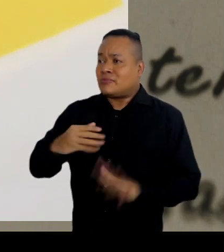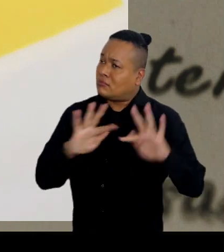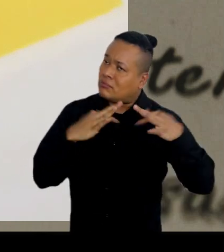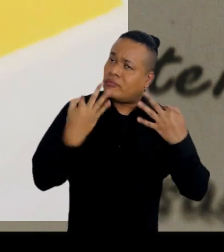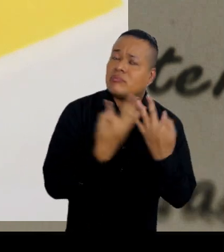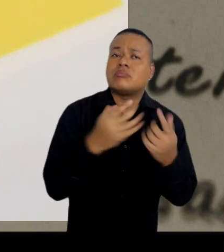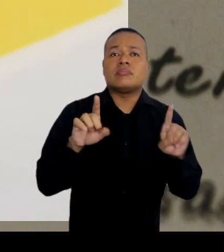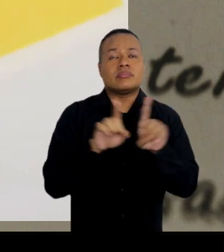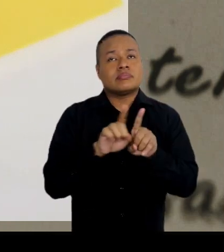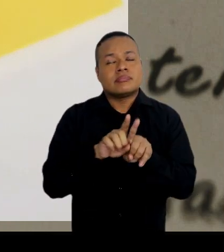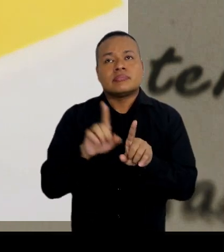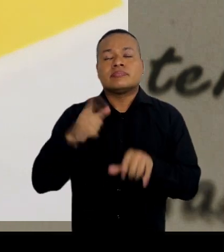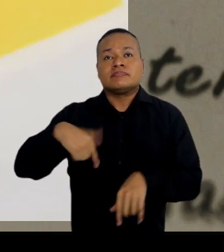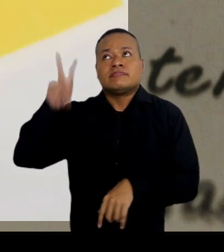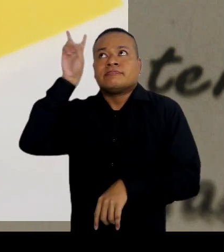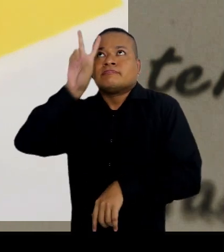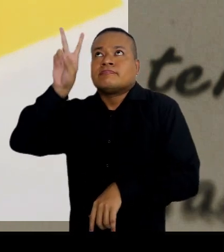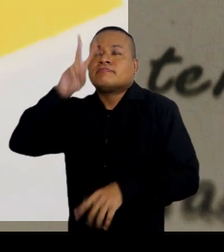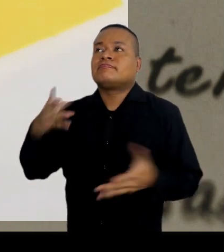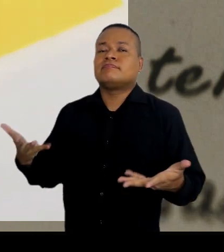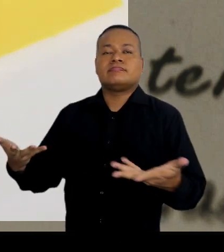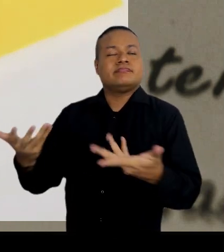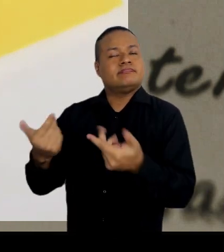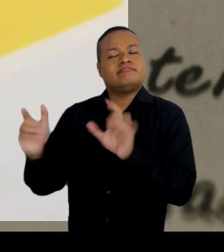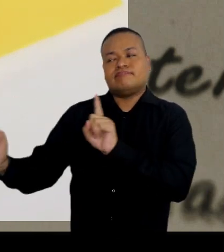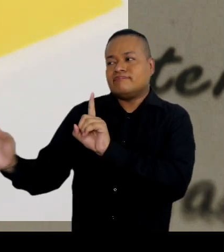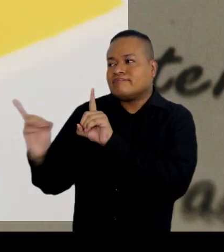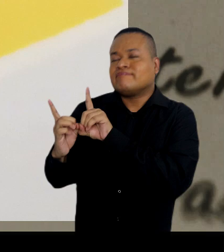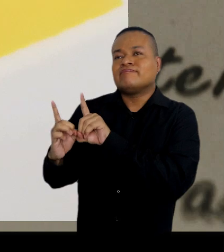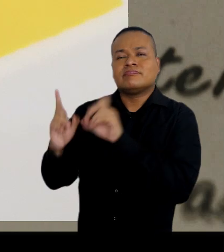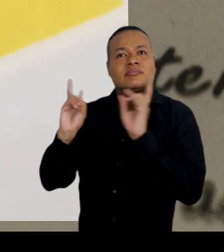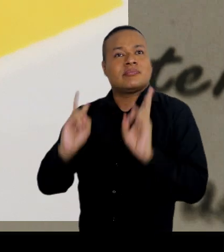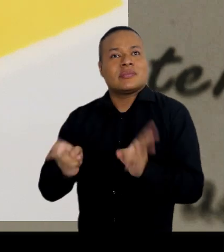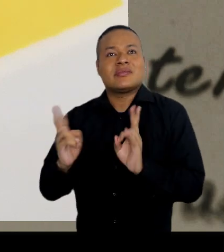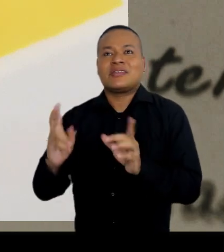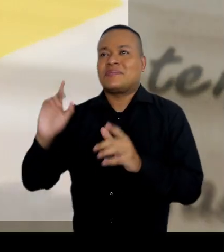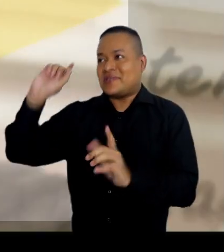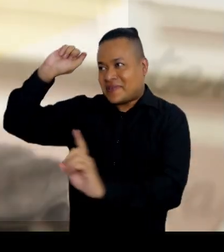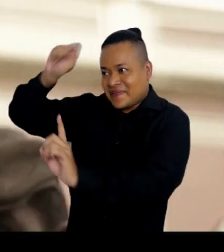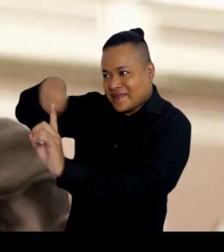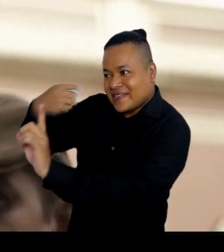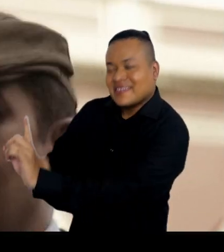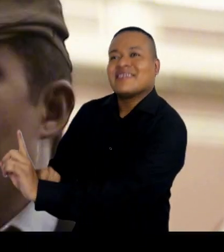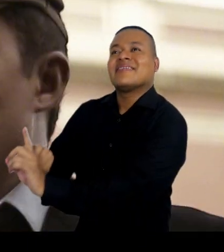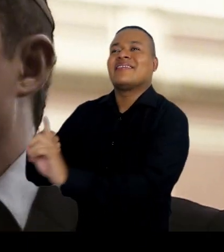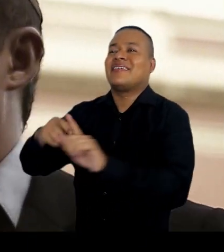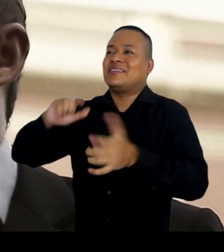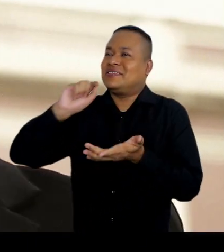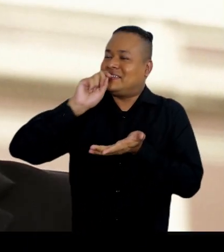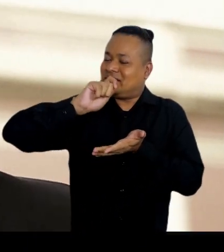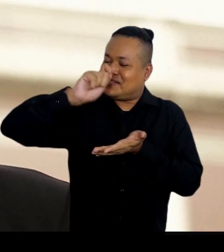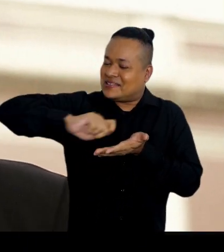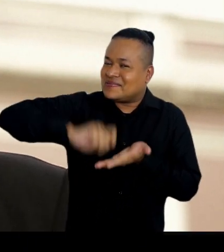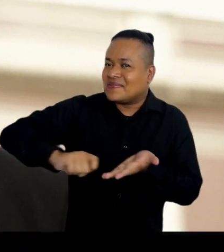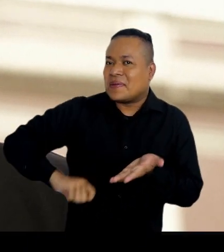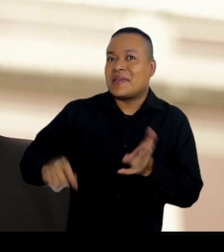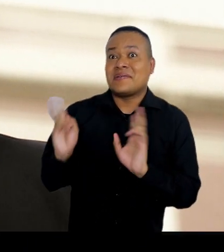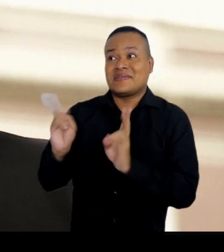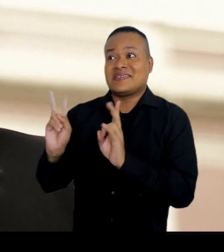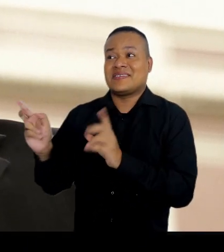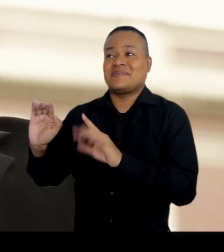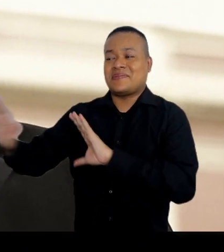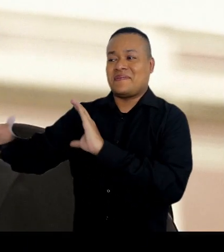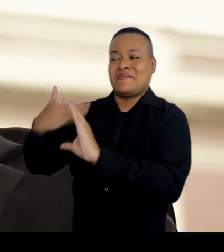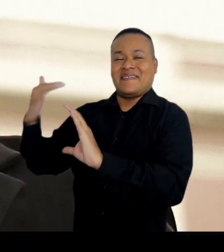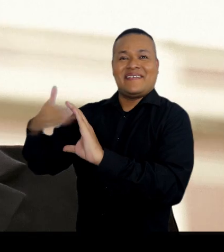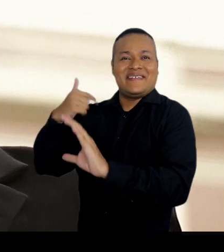nossa família. Tenho lembranças memoráveis com ele. Era sempre homenageado através de acrósticos, os quais